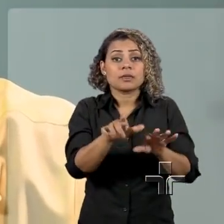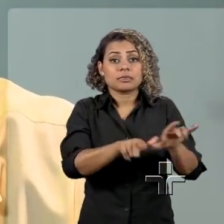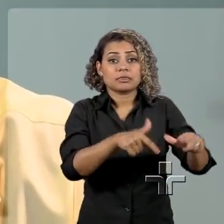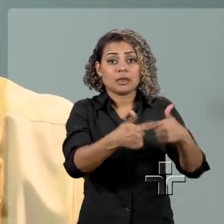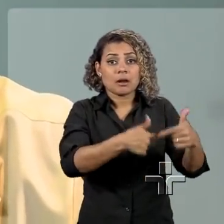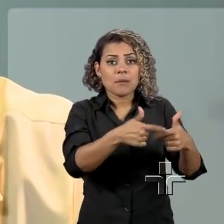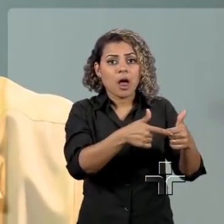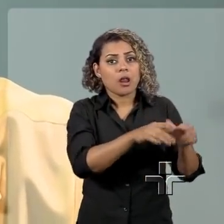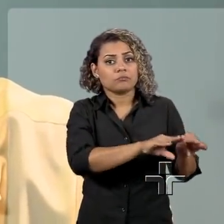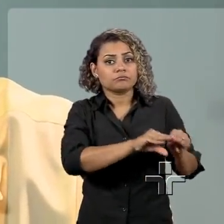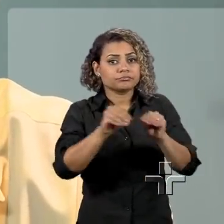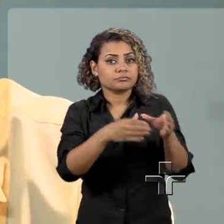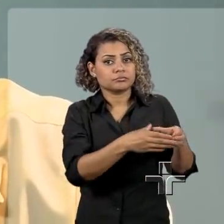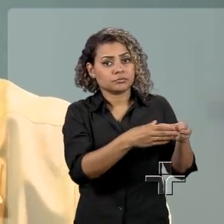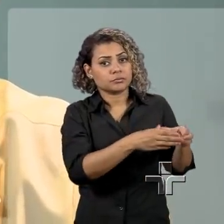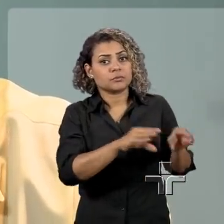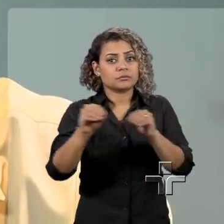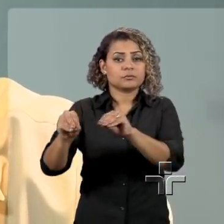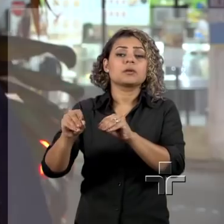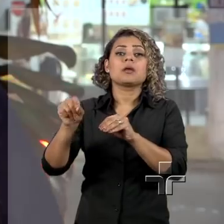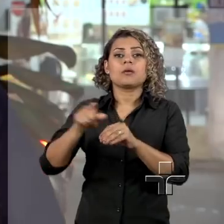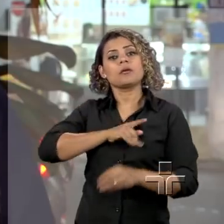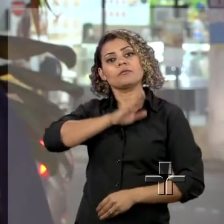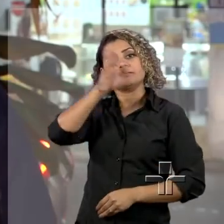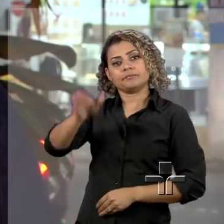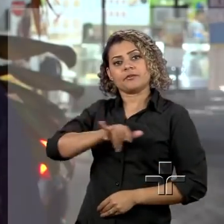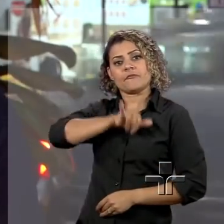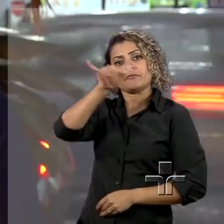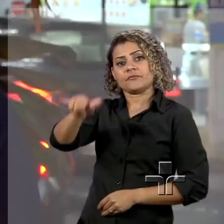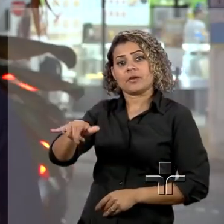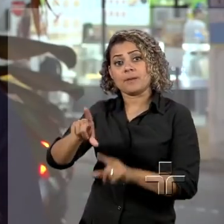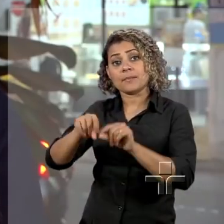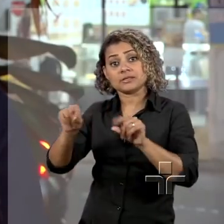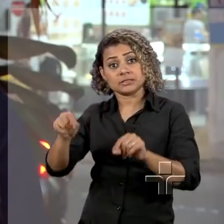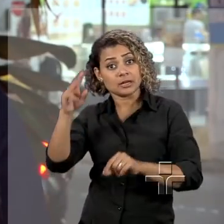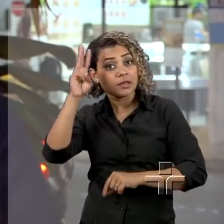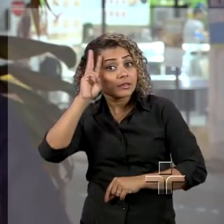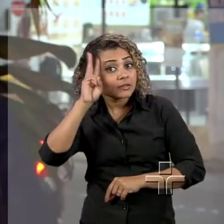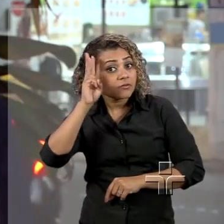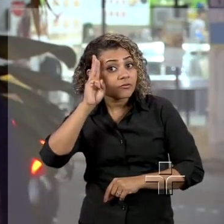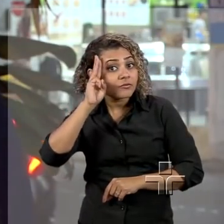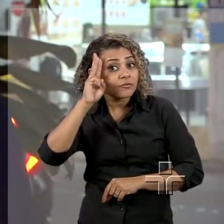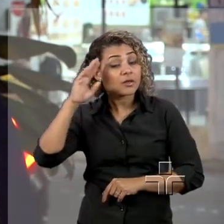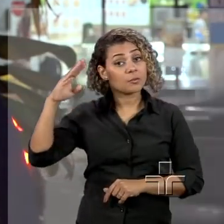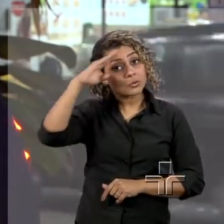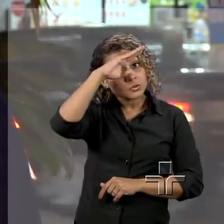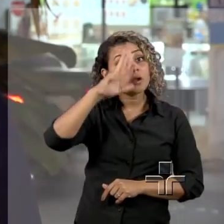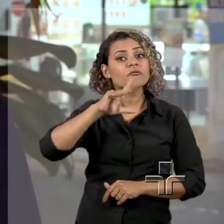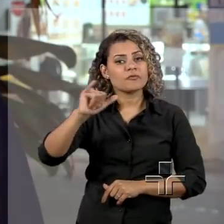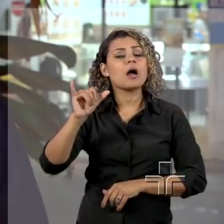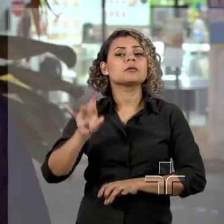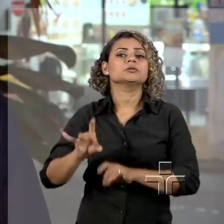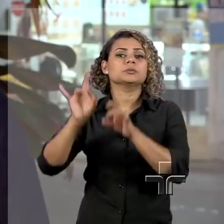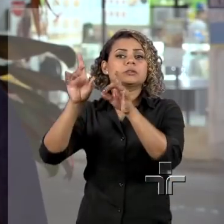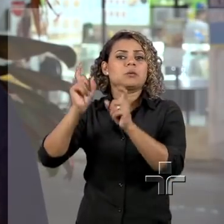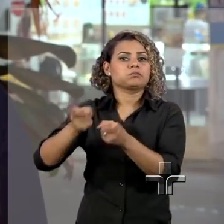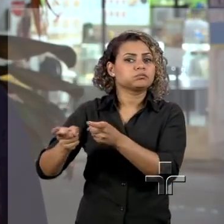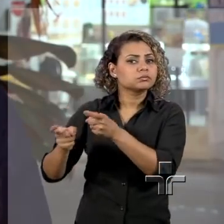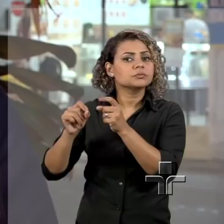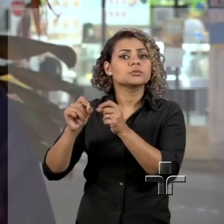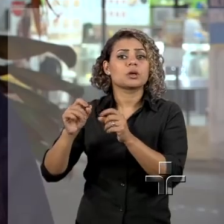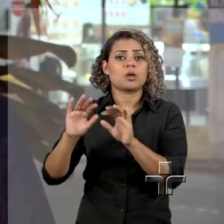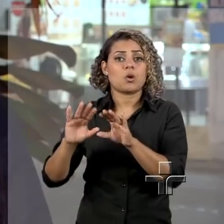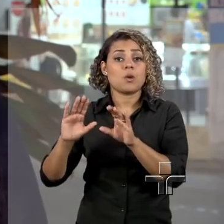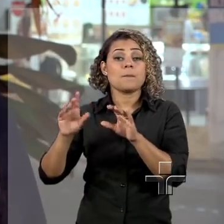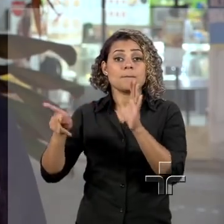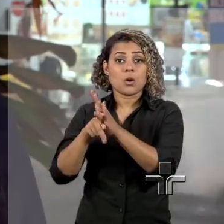pautas da viagem do presidente eleito a Brasília. Nesta terça-feira, Jair Bolsonaro participa de uma sessão especial no Congresso em